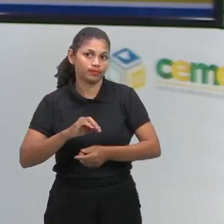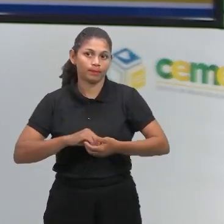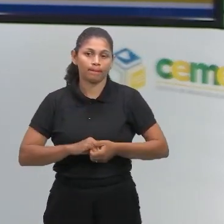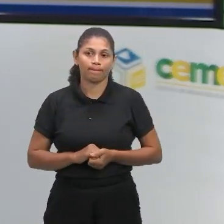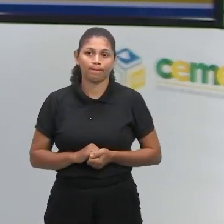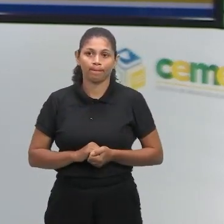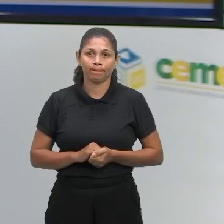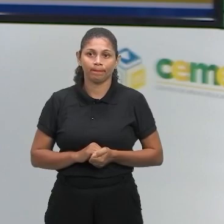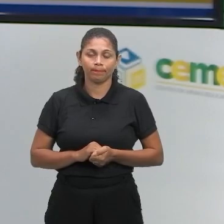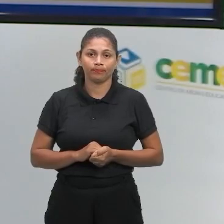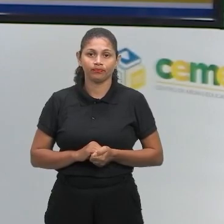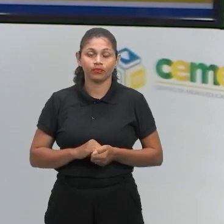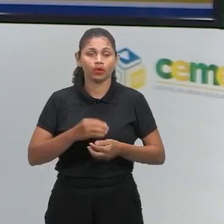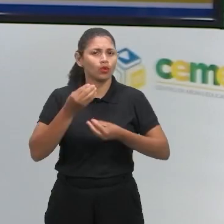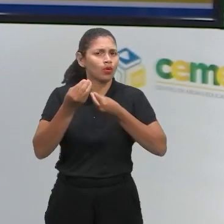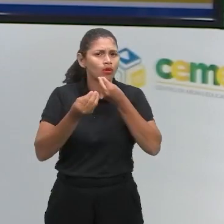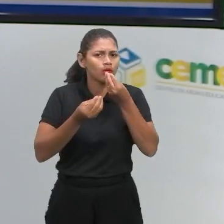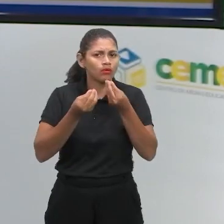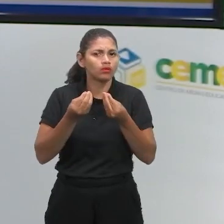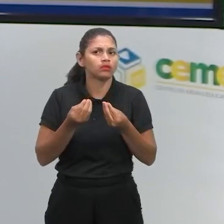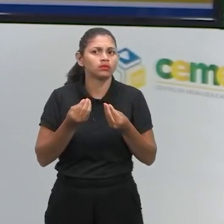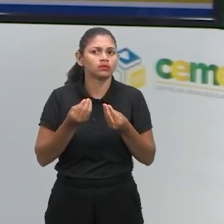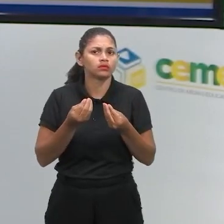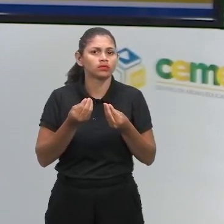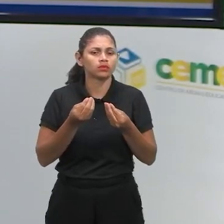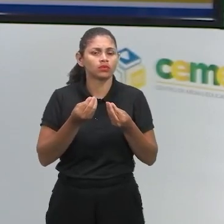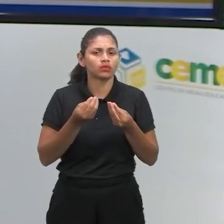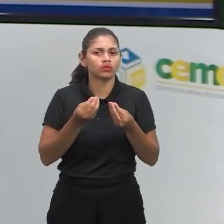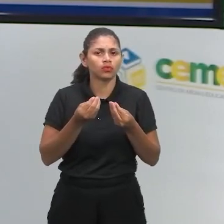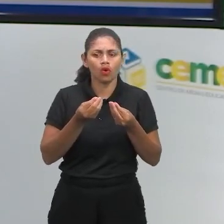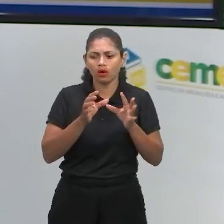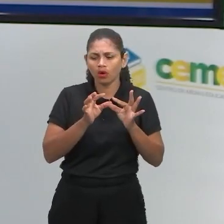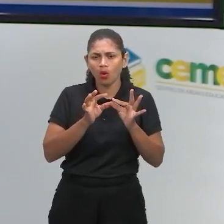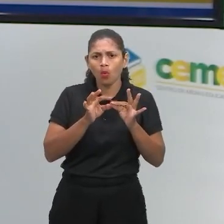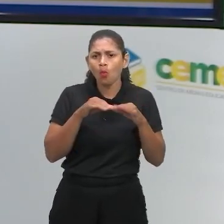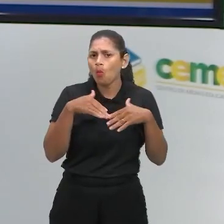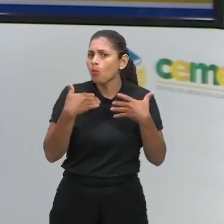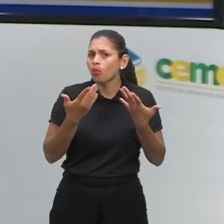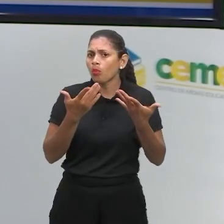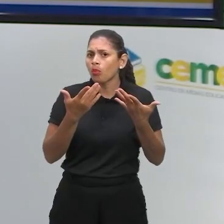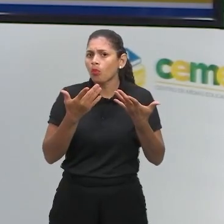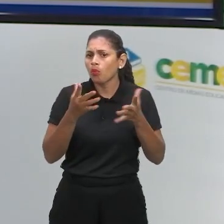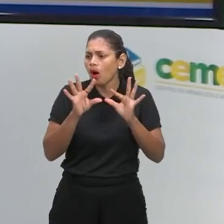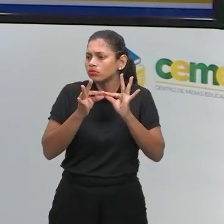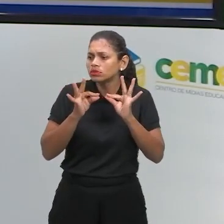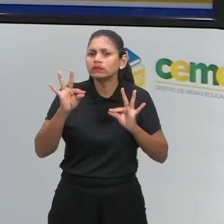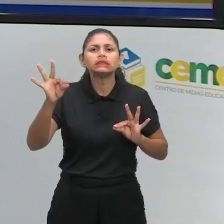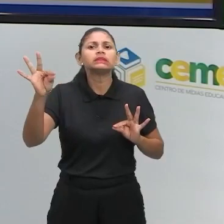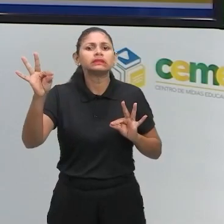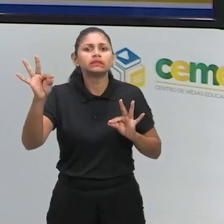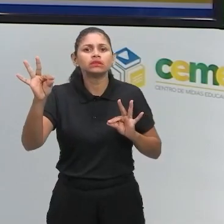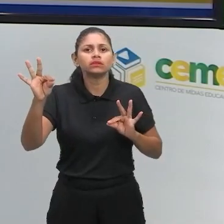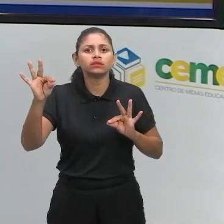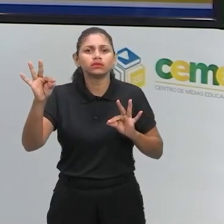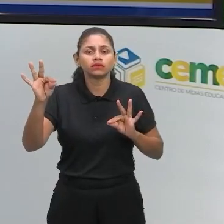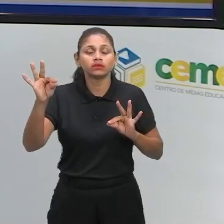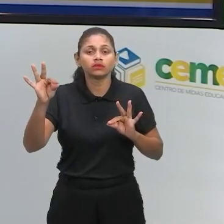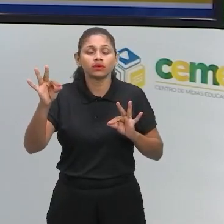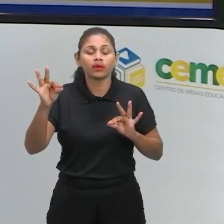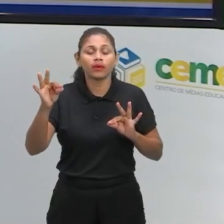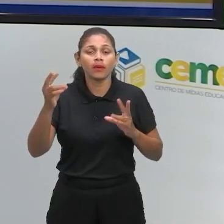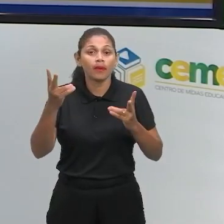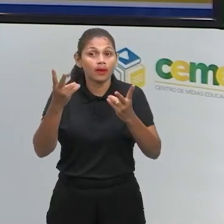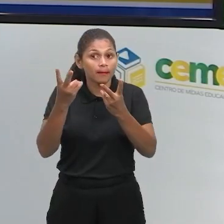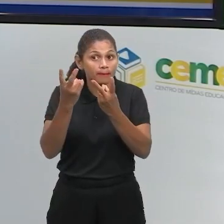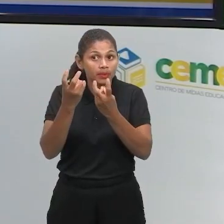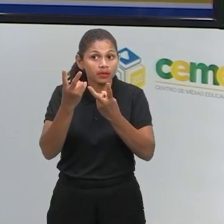gente pode observar? Esse foi o deslocamento. Mas qual foi a distância percorrida? Professor, a distância percorrida é só ver o tanto que ele andou. Se ele andou